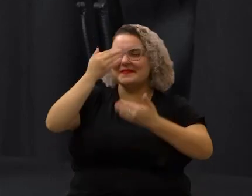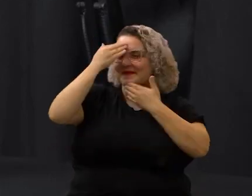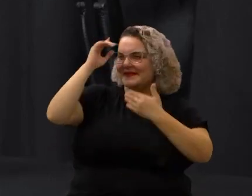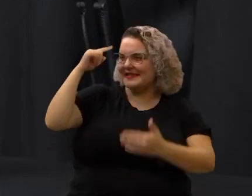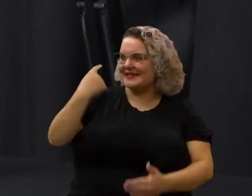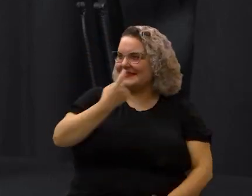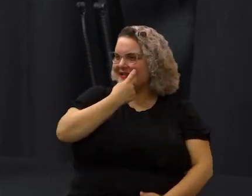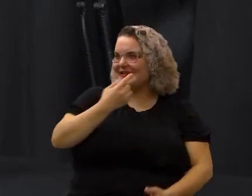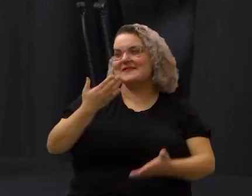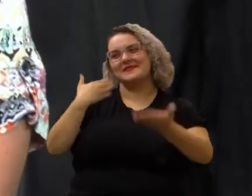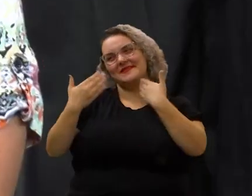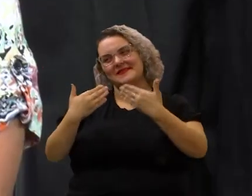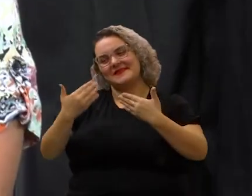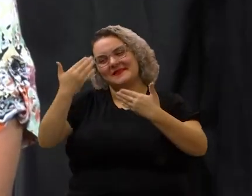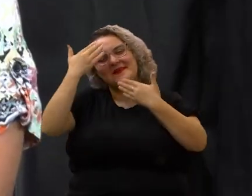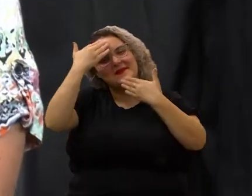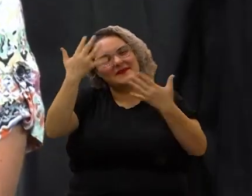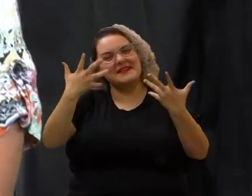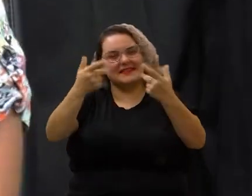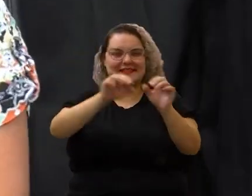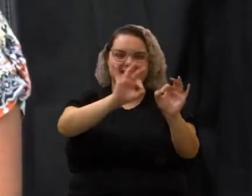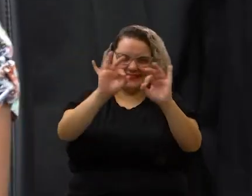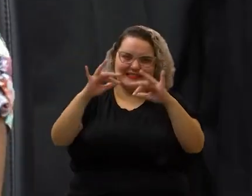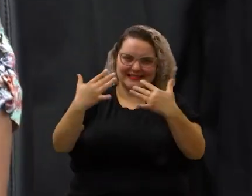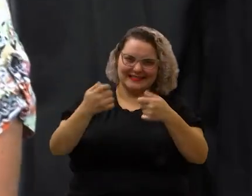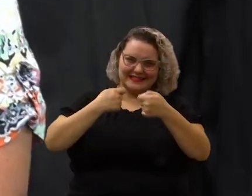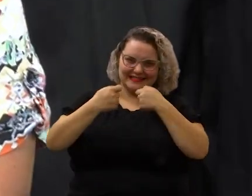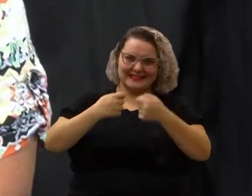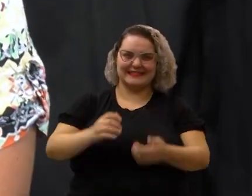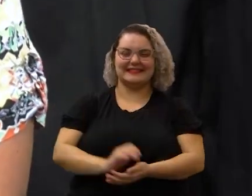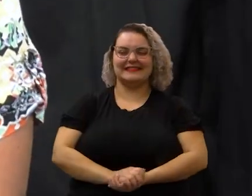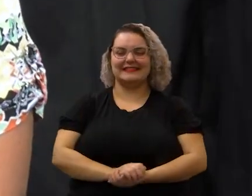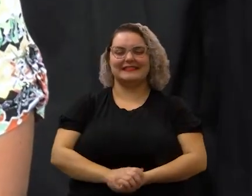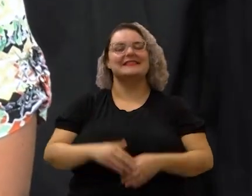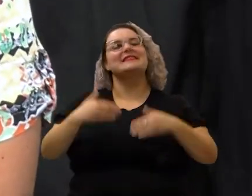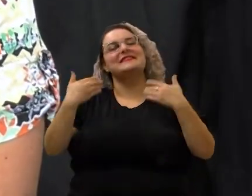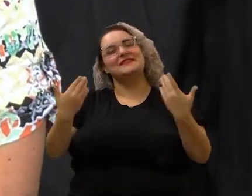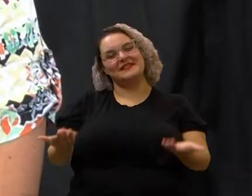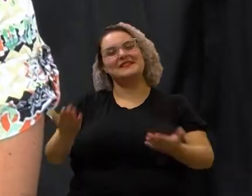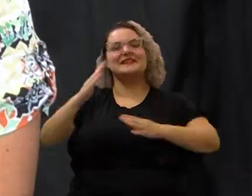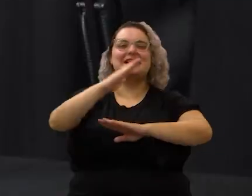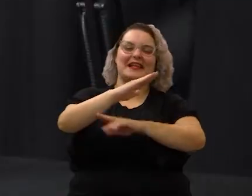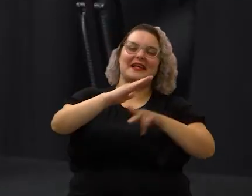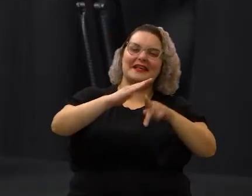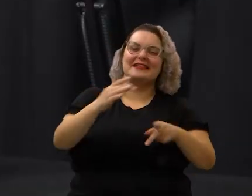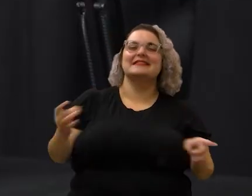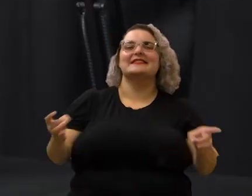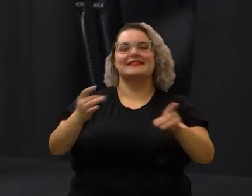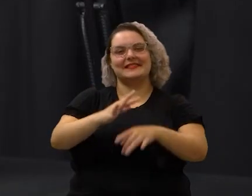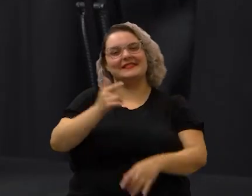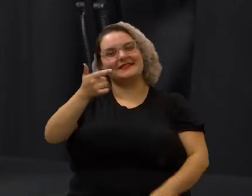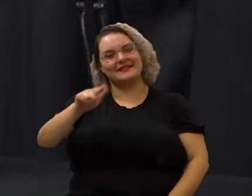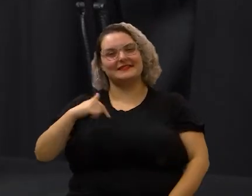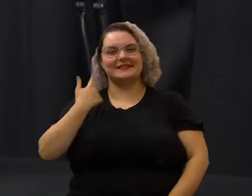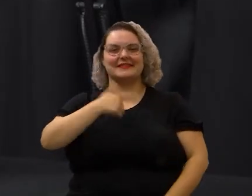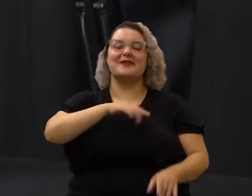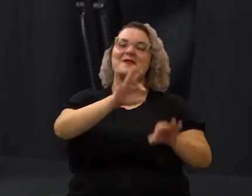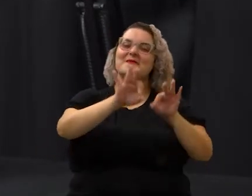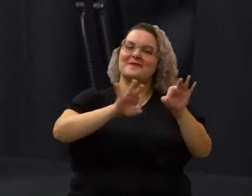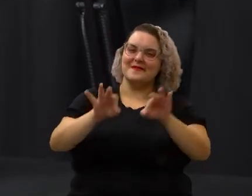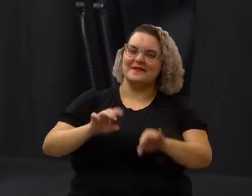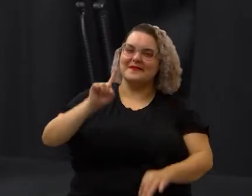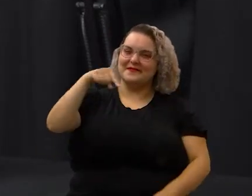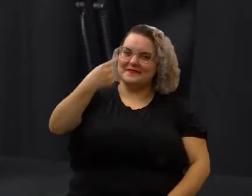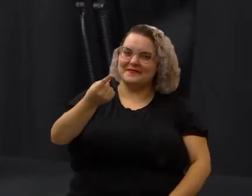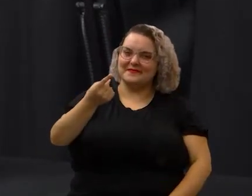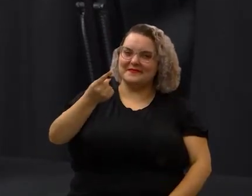até uma próxima oportunidade. Obrigada, Mina. Obrigada pela conversa e obrigada a todo mundo que acompanha a entrevista. Gente, o Na Casa do Povo fica por aqui.